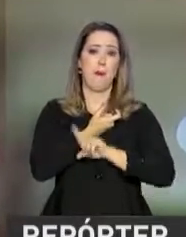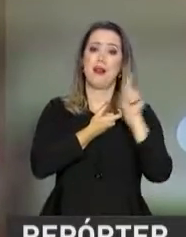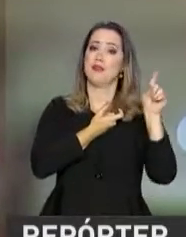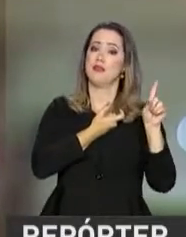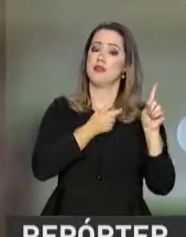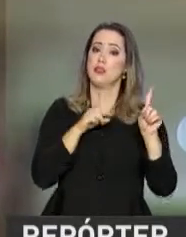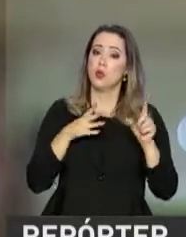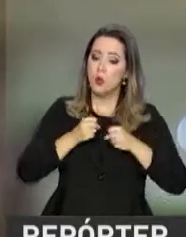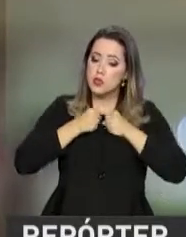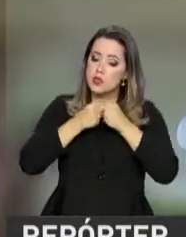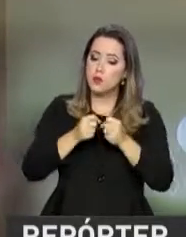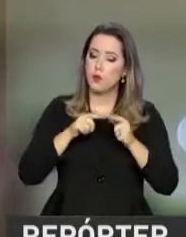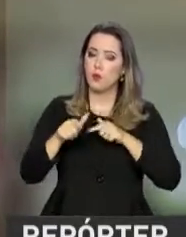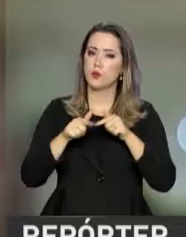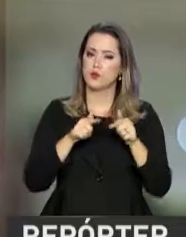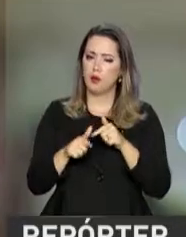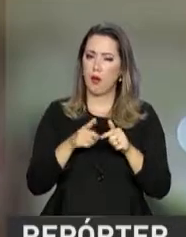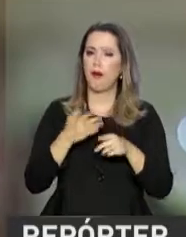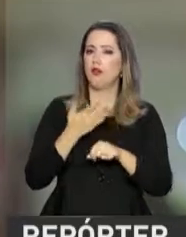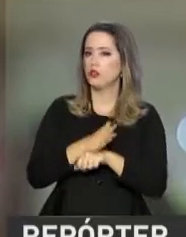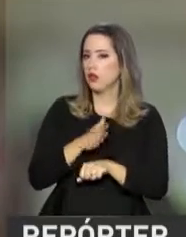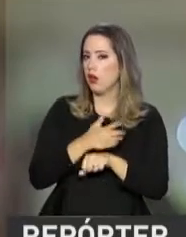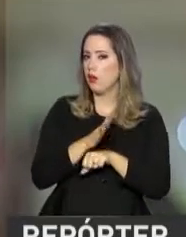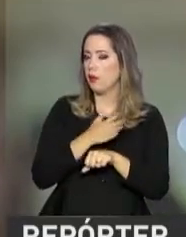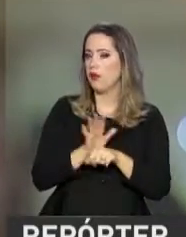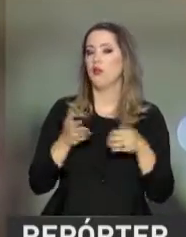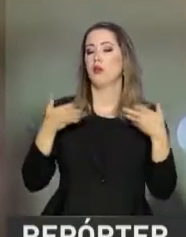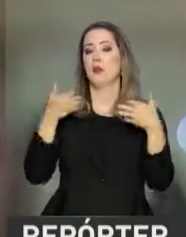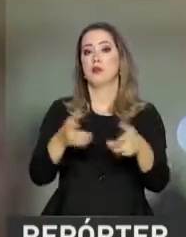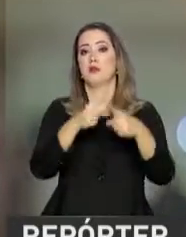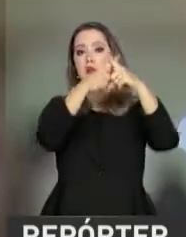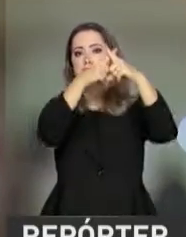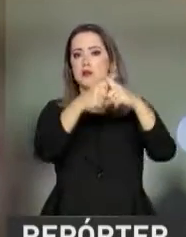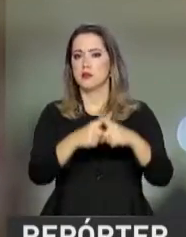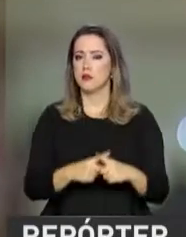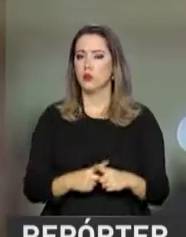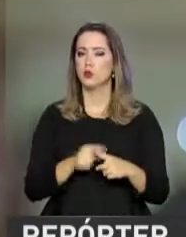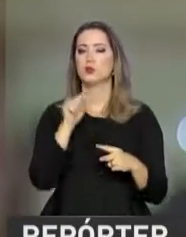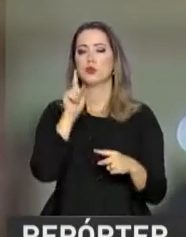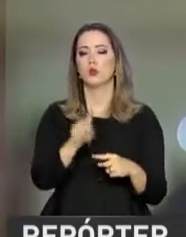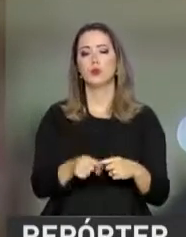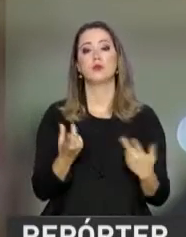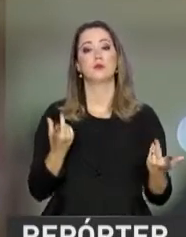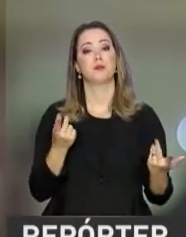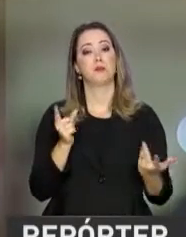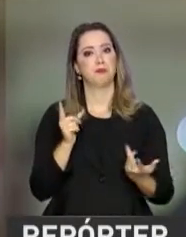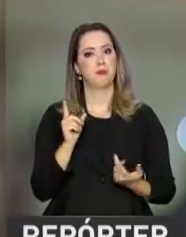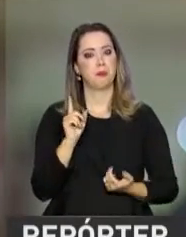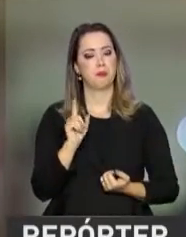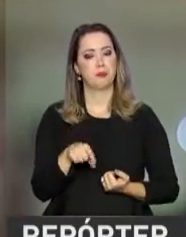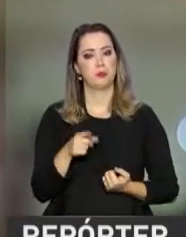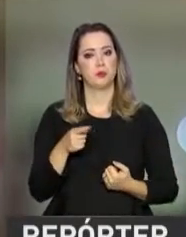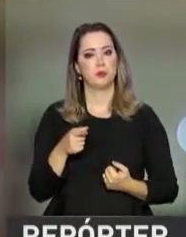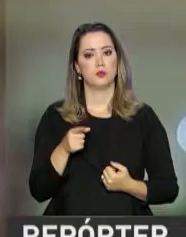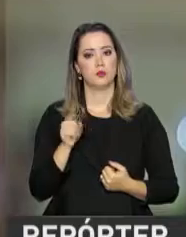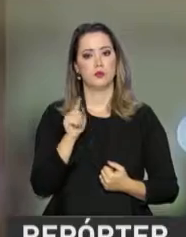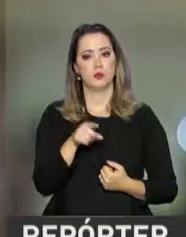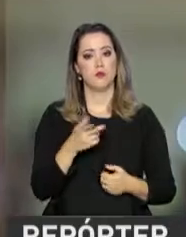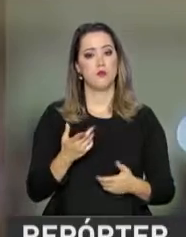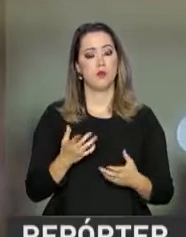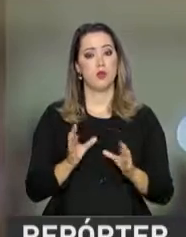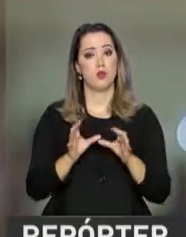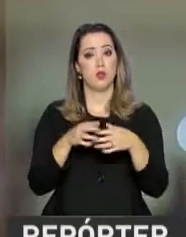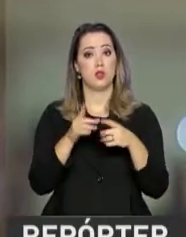mas o seu esforço a sua a sua participação a sua determinação é nessa nessa edição